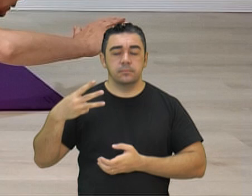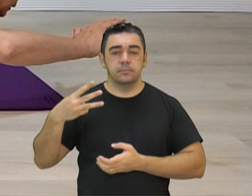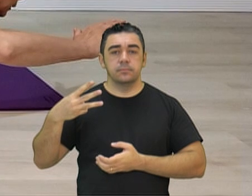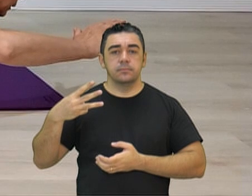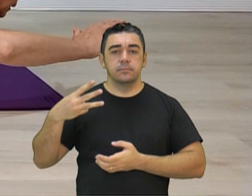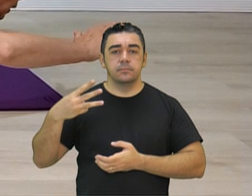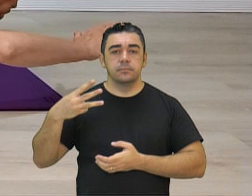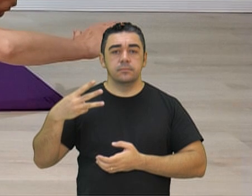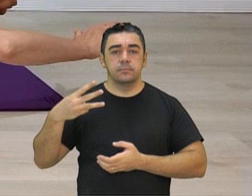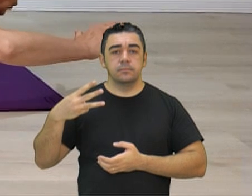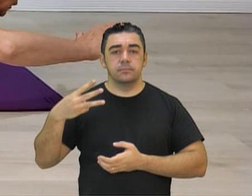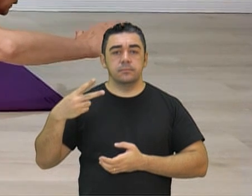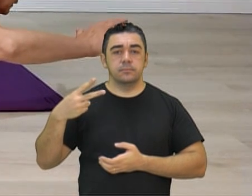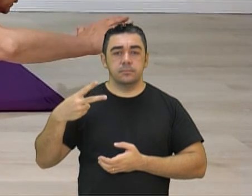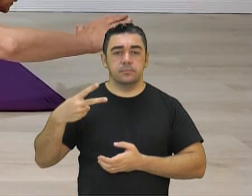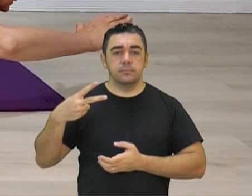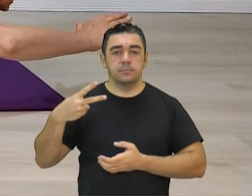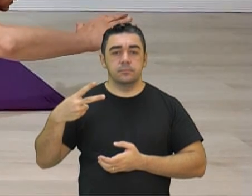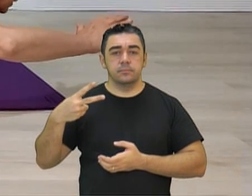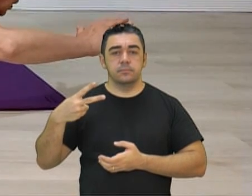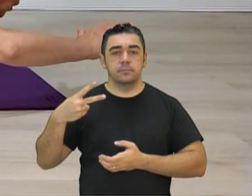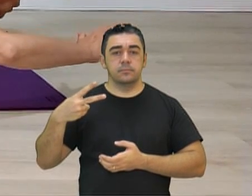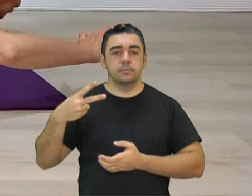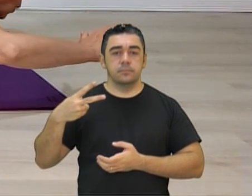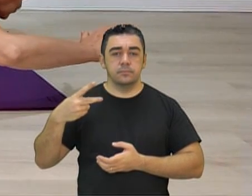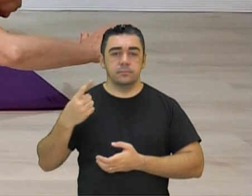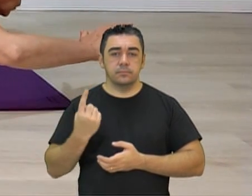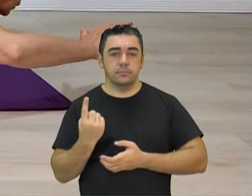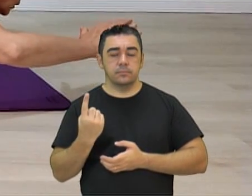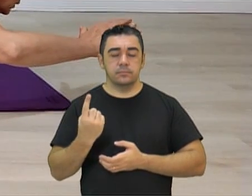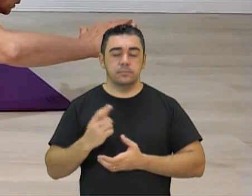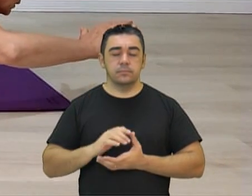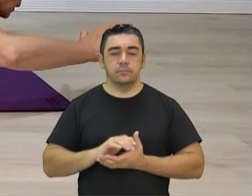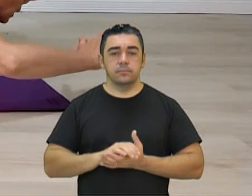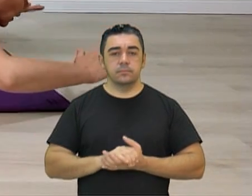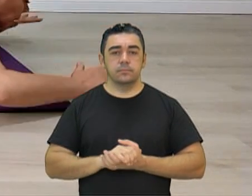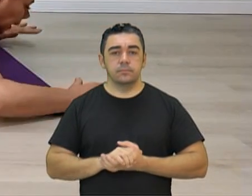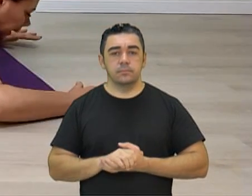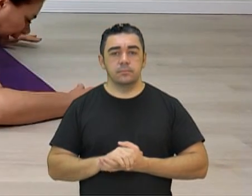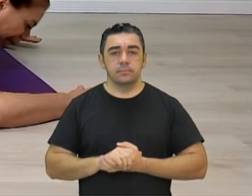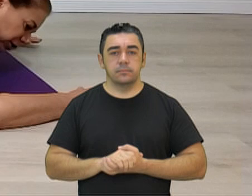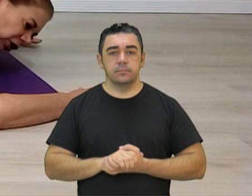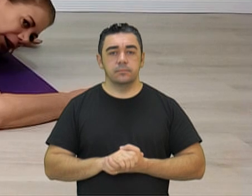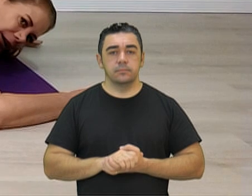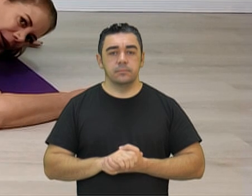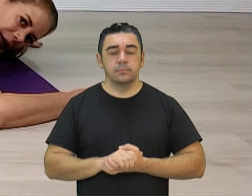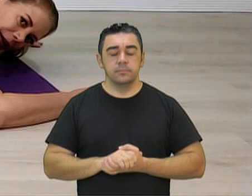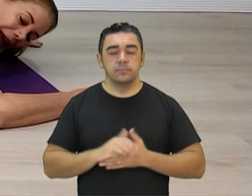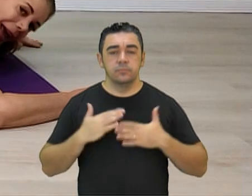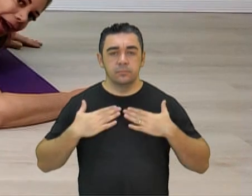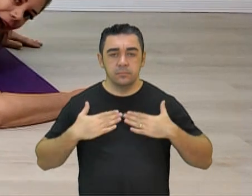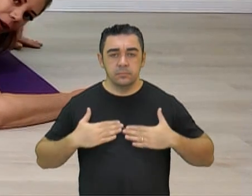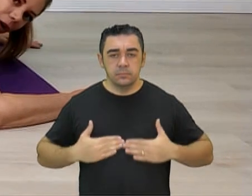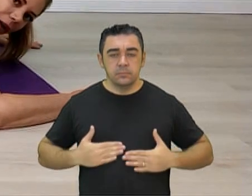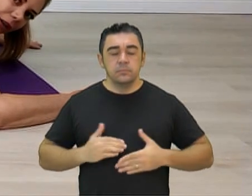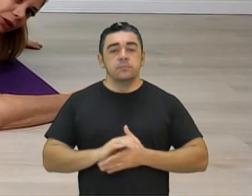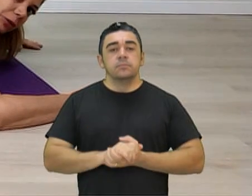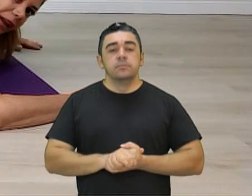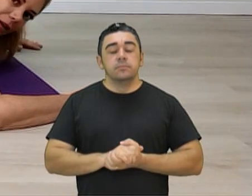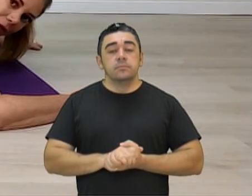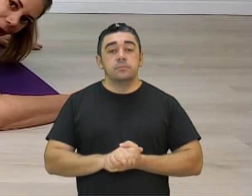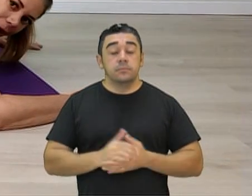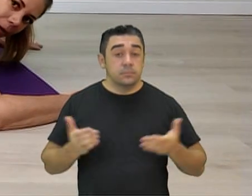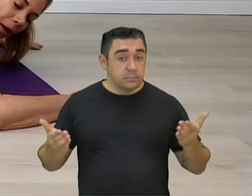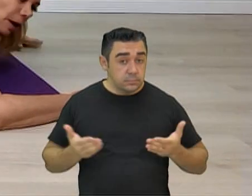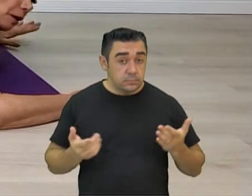3, 2, 1. Relaxa. Agora nós